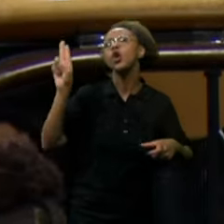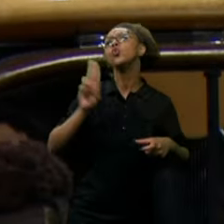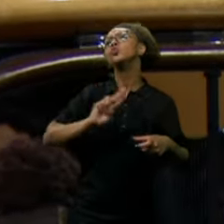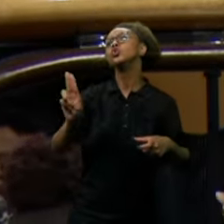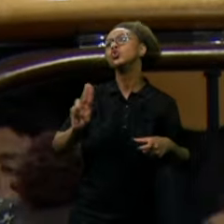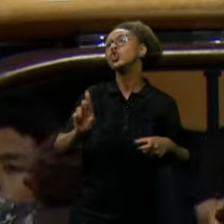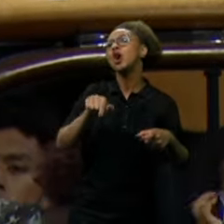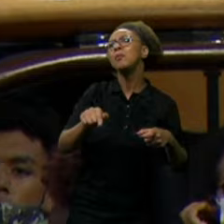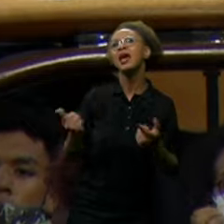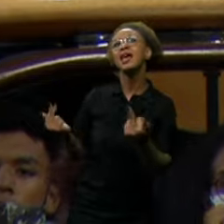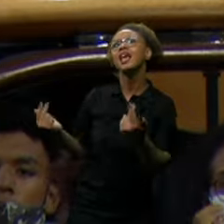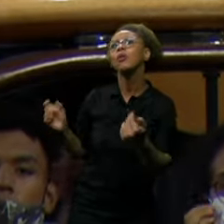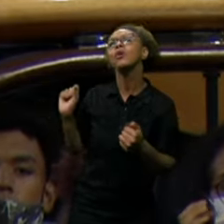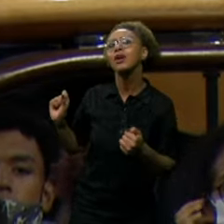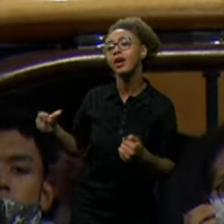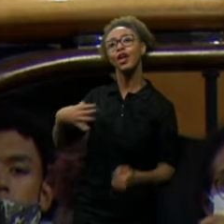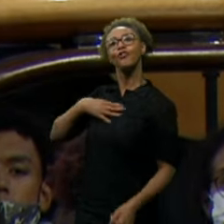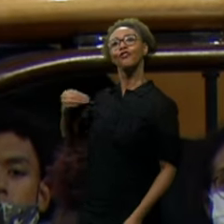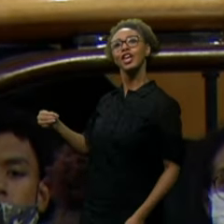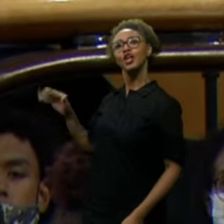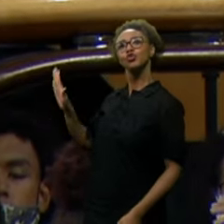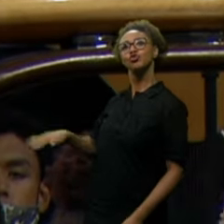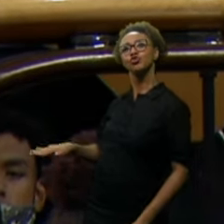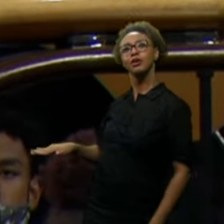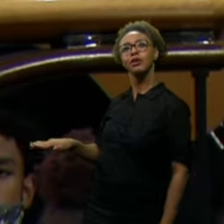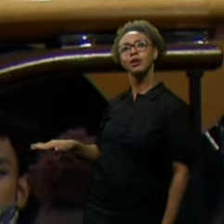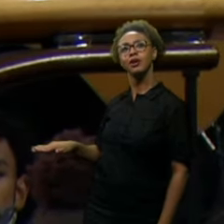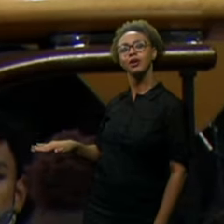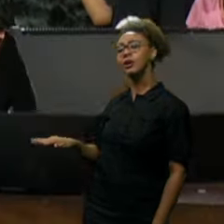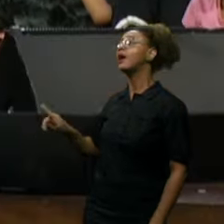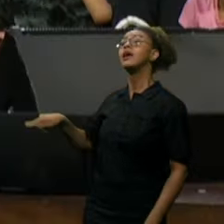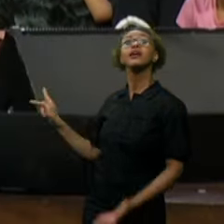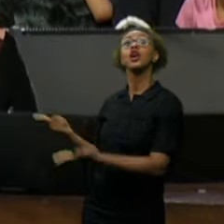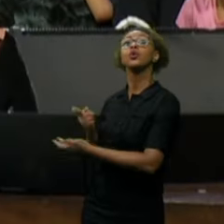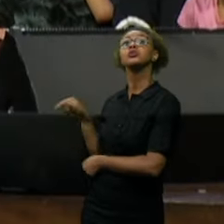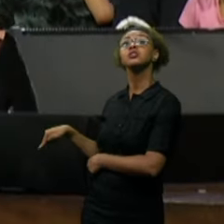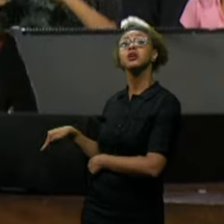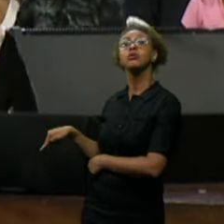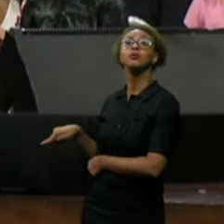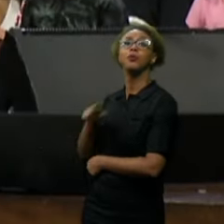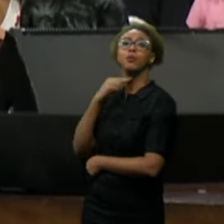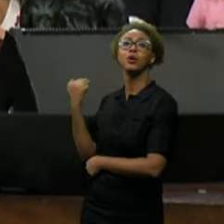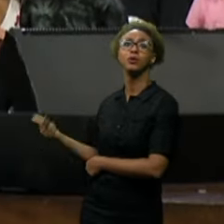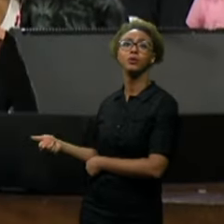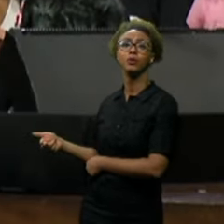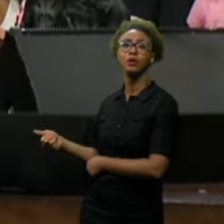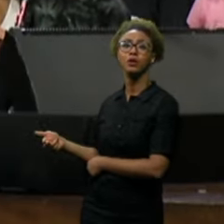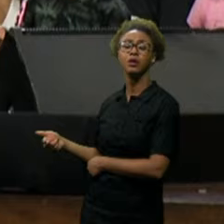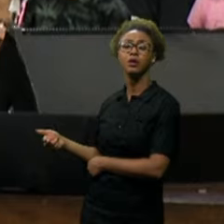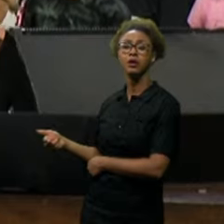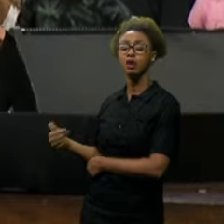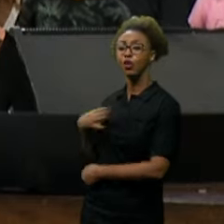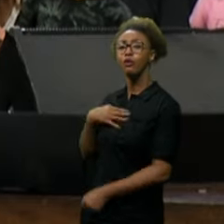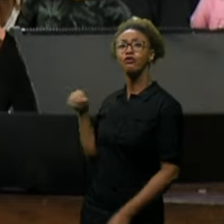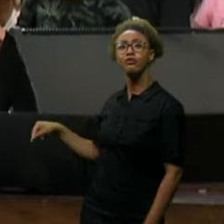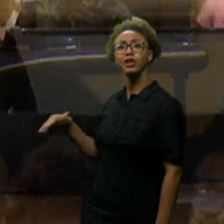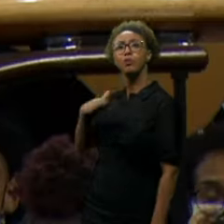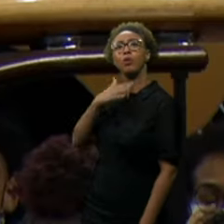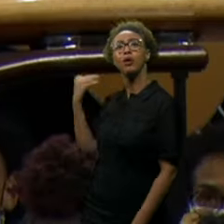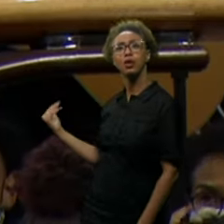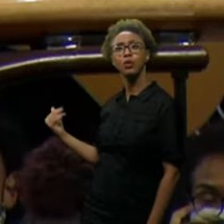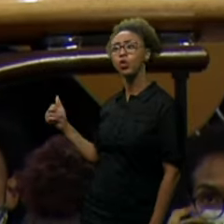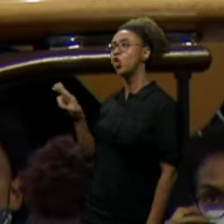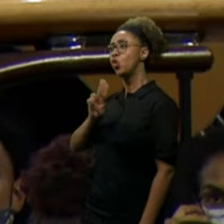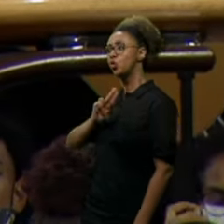quem que filho o que aconteceu o quê com ele o filho que